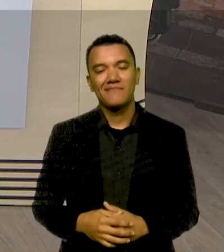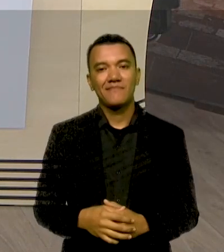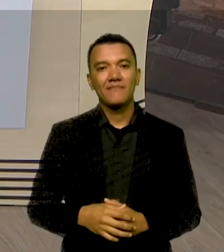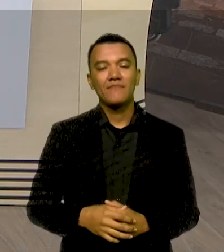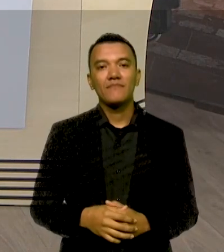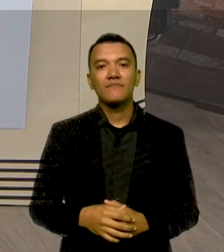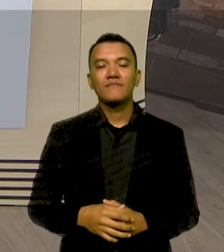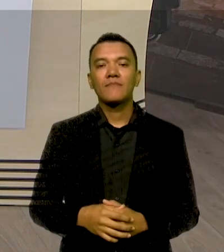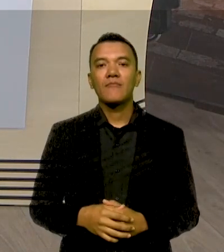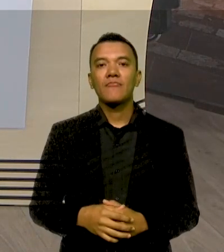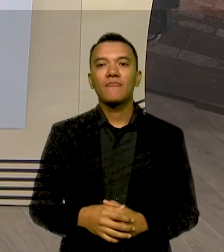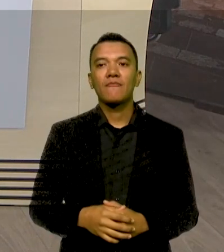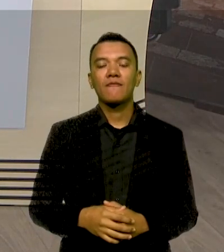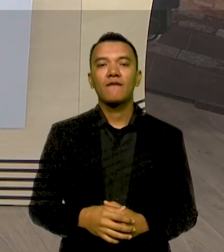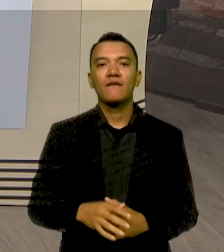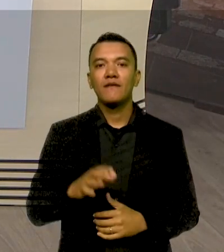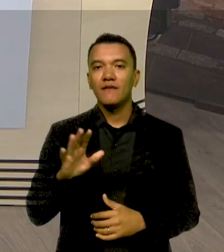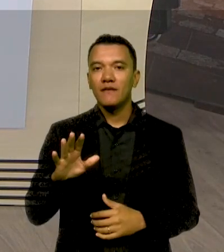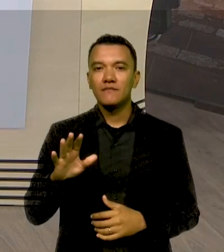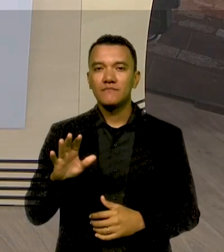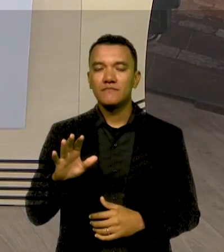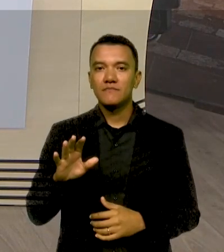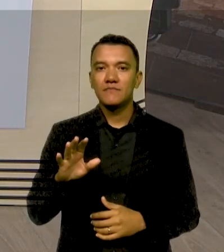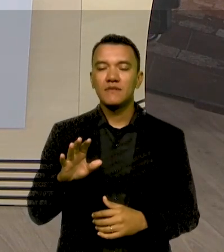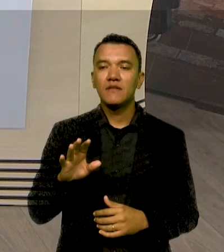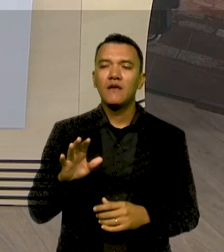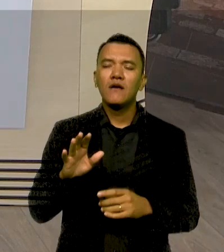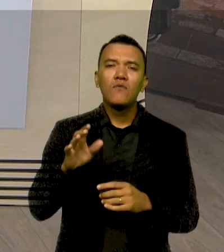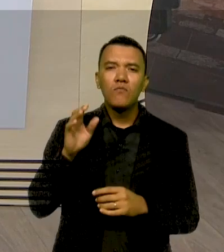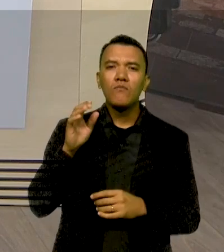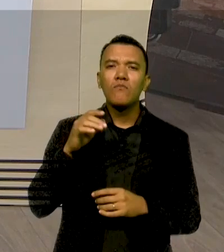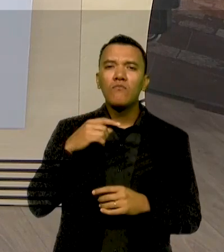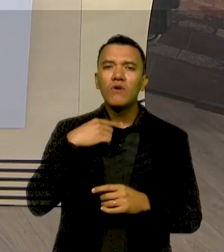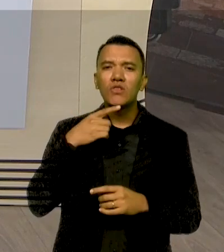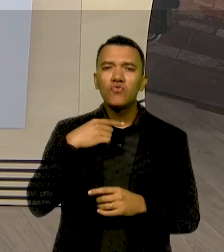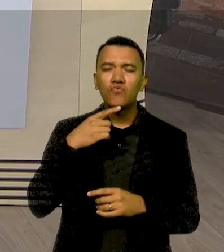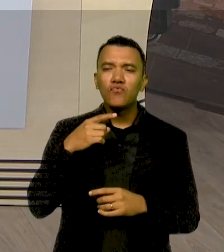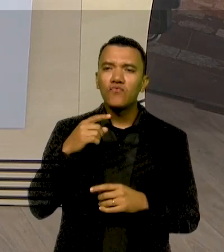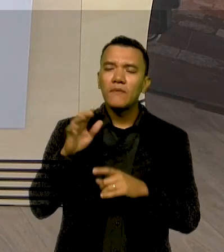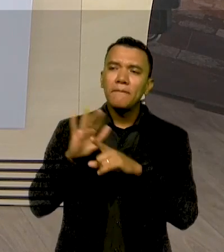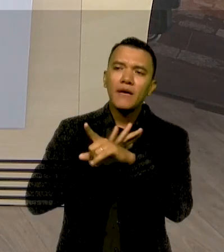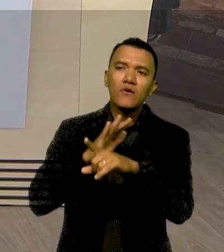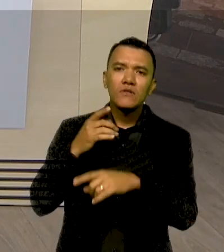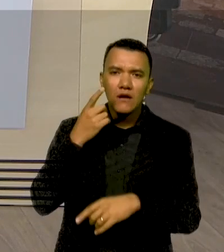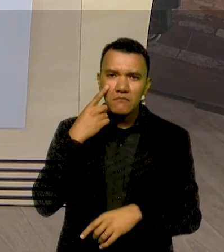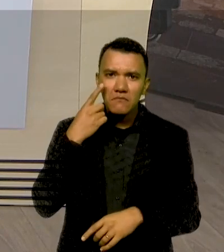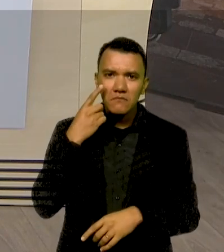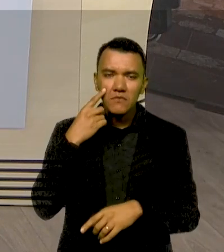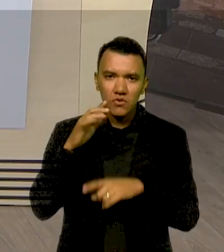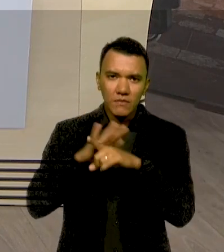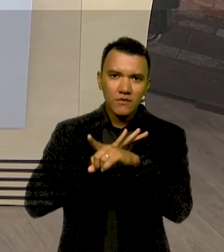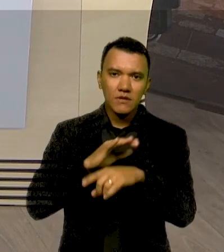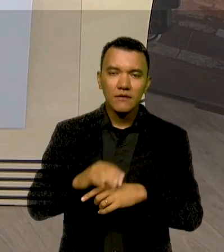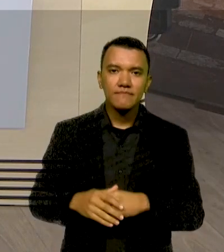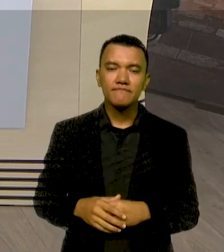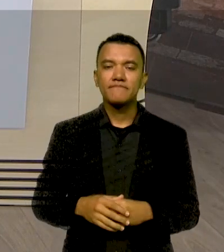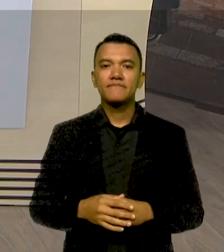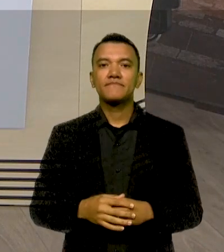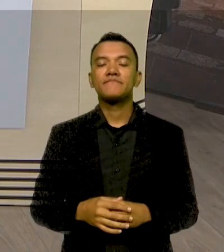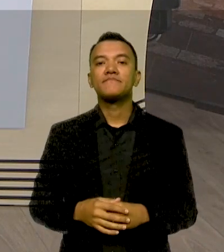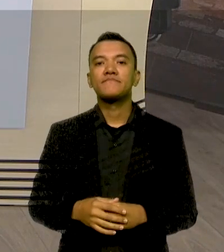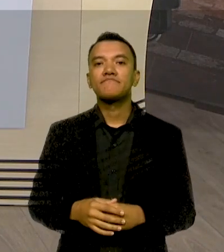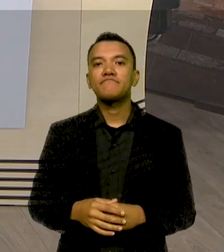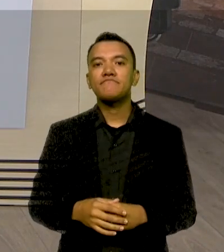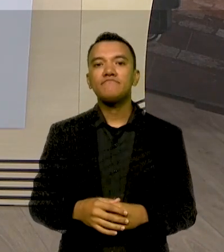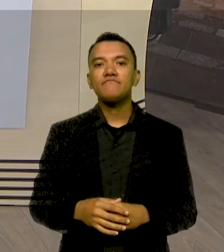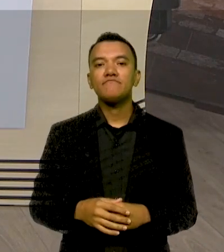Só antes da gente passar para as considerações finais, só me tirem uma dúvida aqui que me surgiu agora. Até para esclarecer